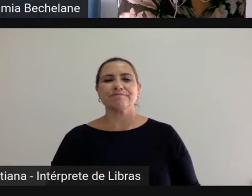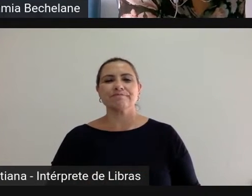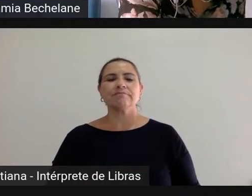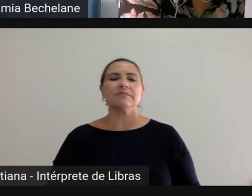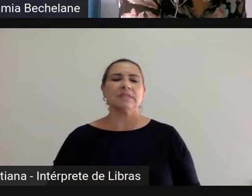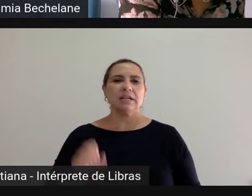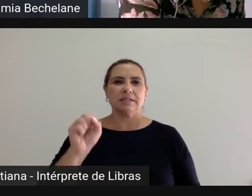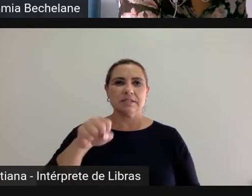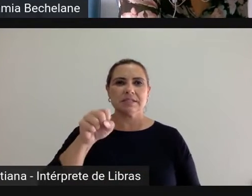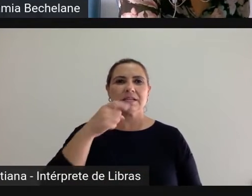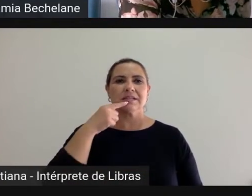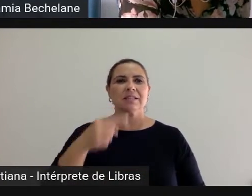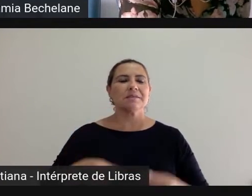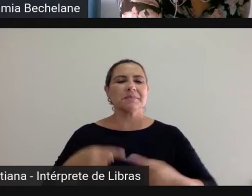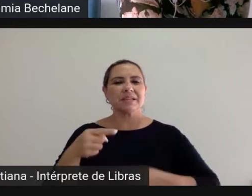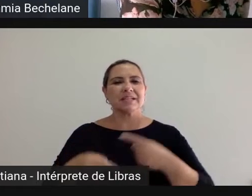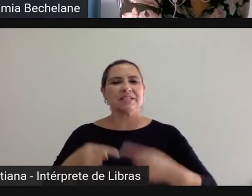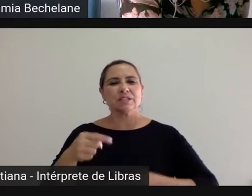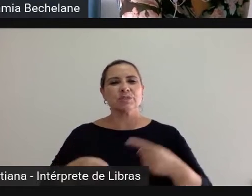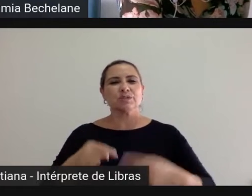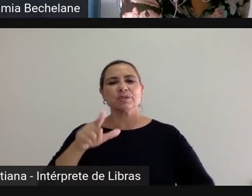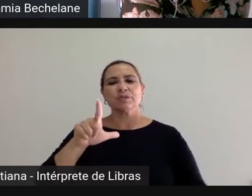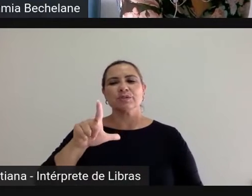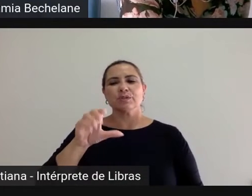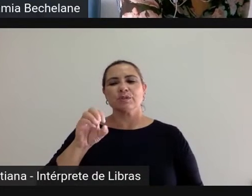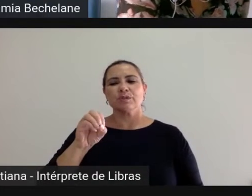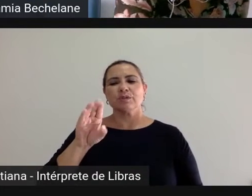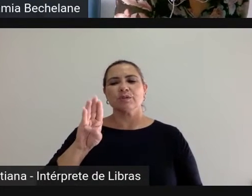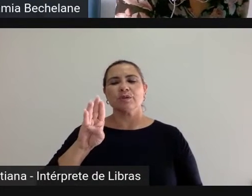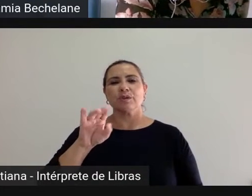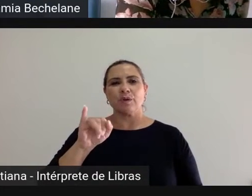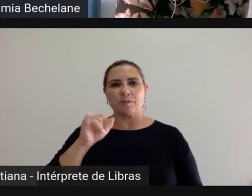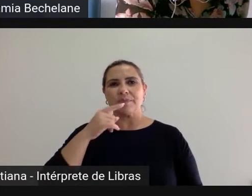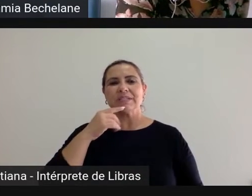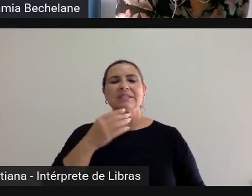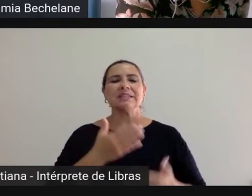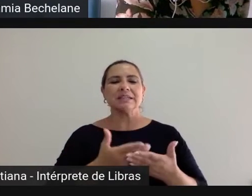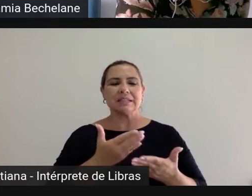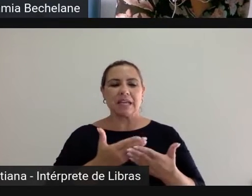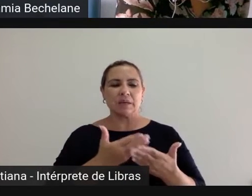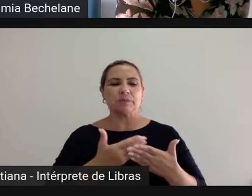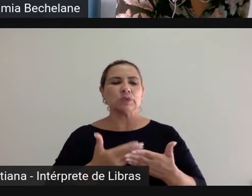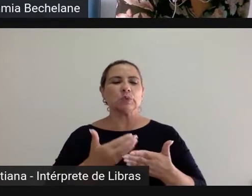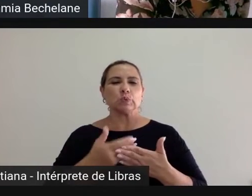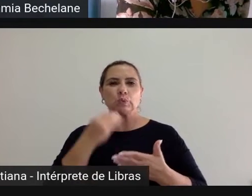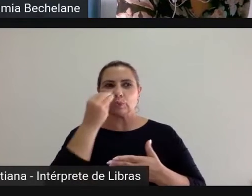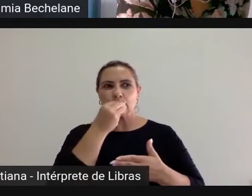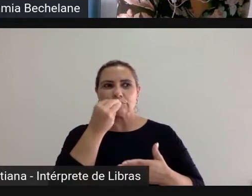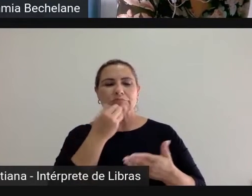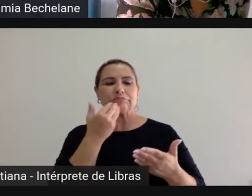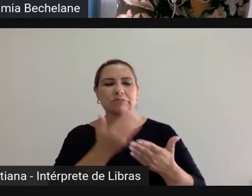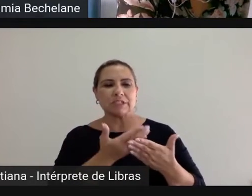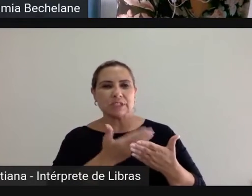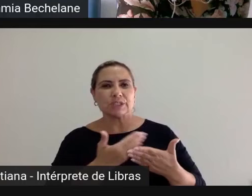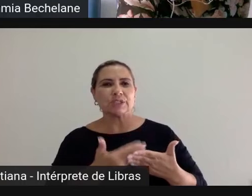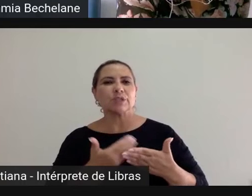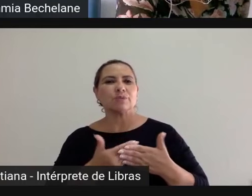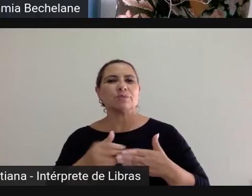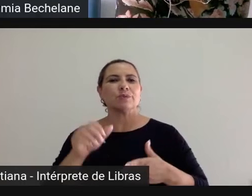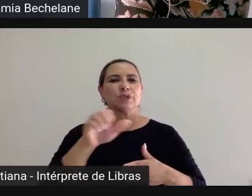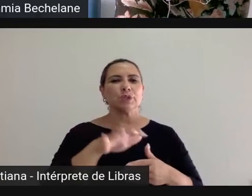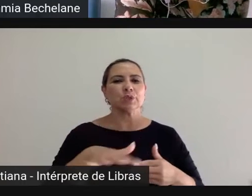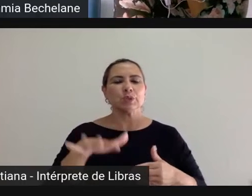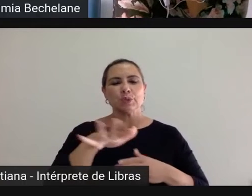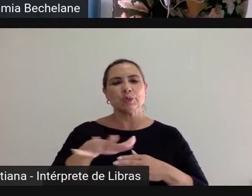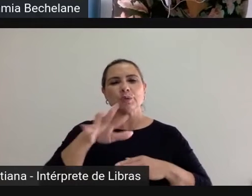pela discussão do lobby, né? É claro que existem vários estudos no parlamento, inclusive muitos deles feitos no âmbito dos